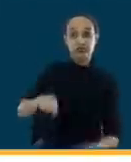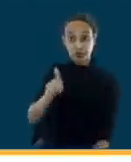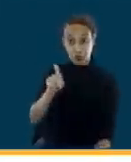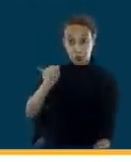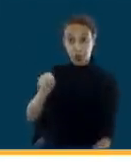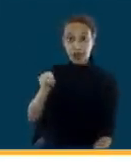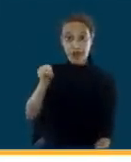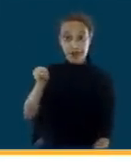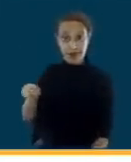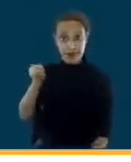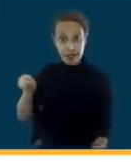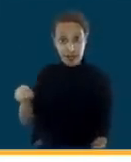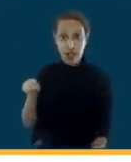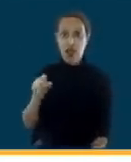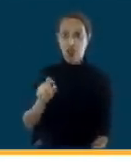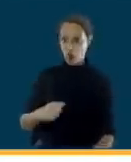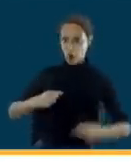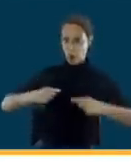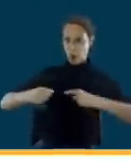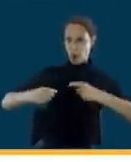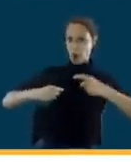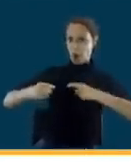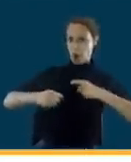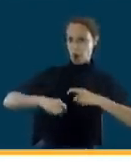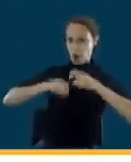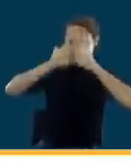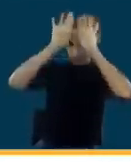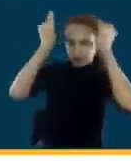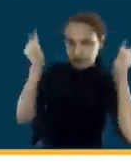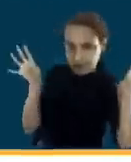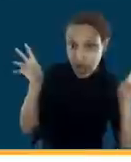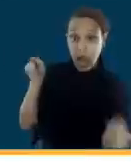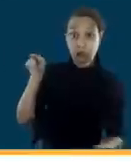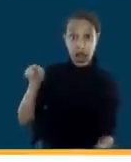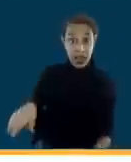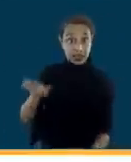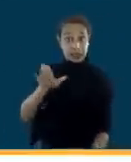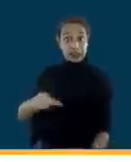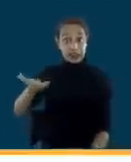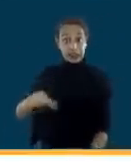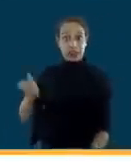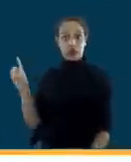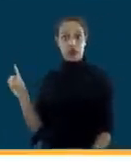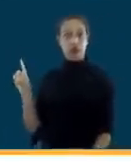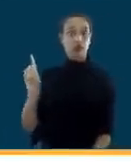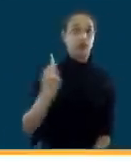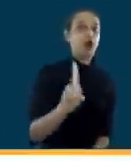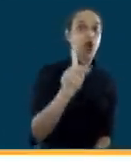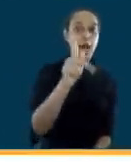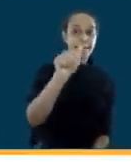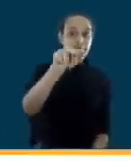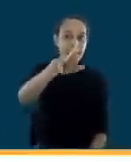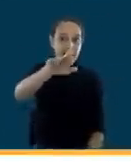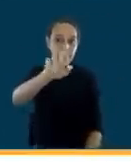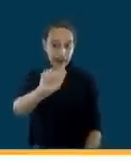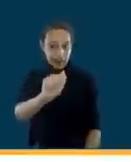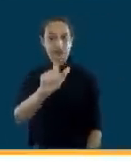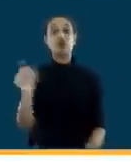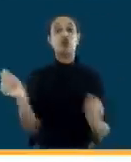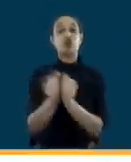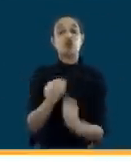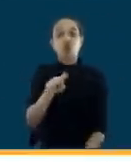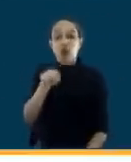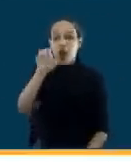para Belém do Pará ainda bem criança. Sua mãe Elizabeth, uma doce contadora de